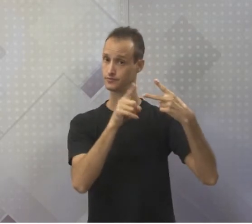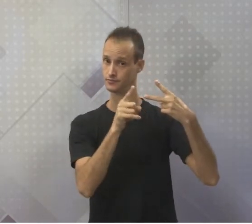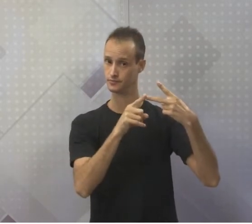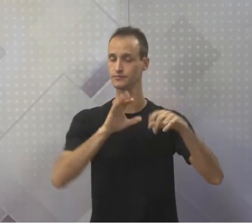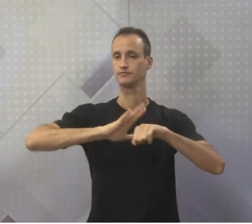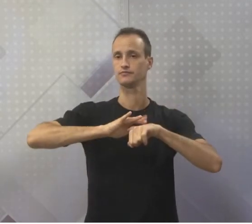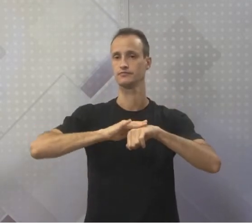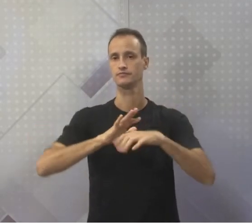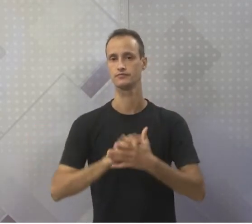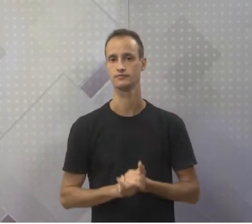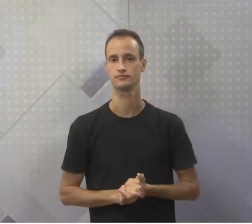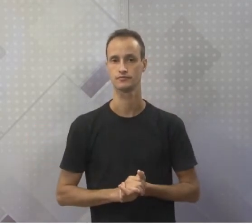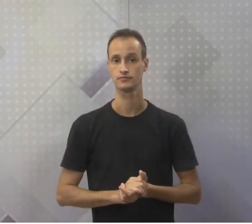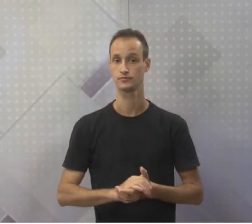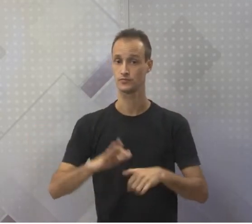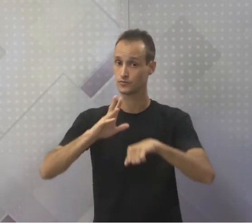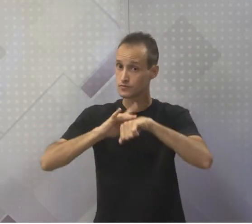doença.